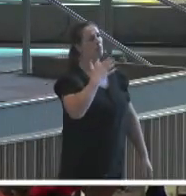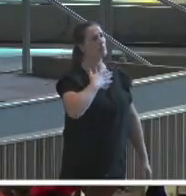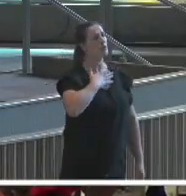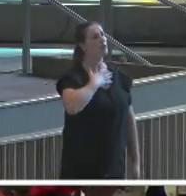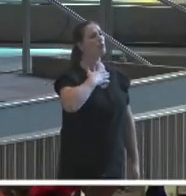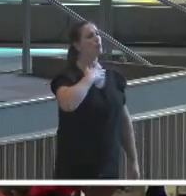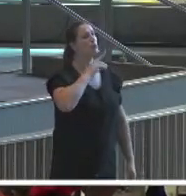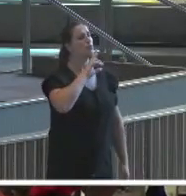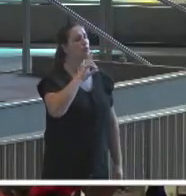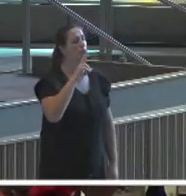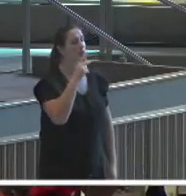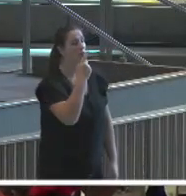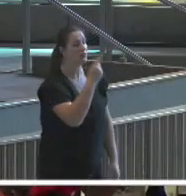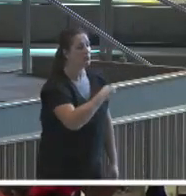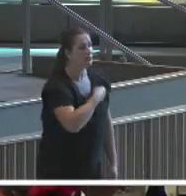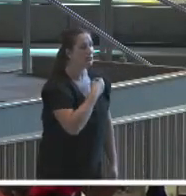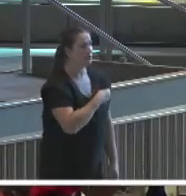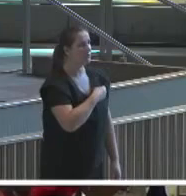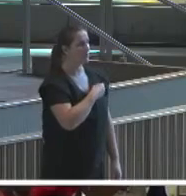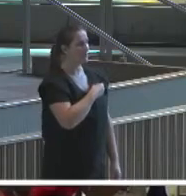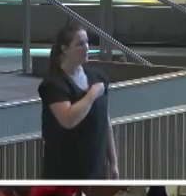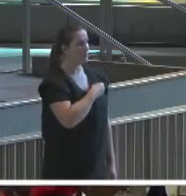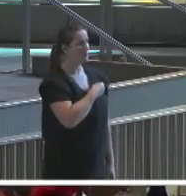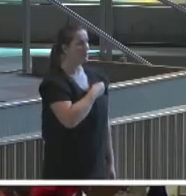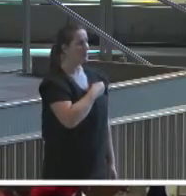tua vida.